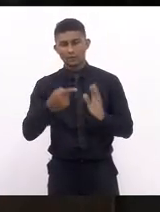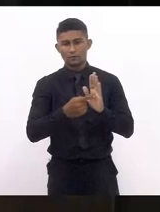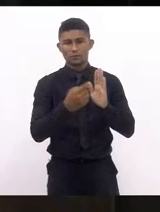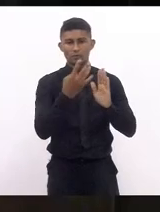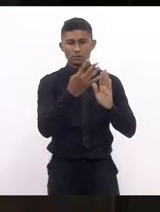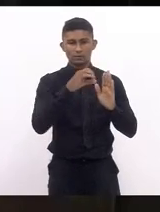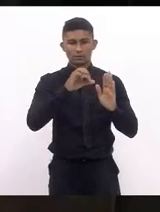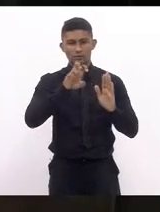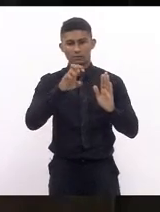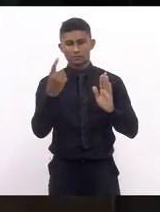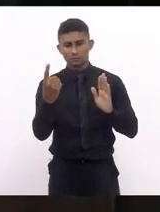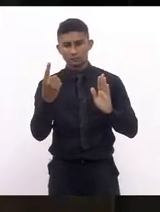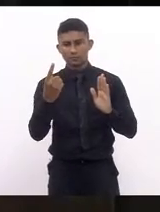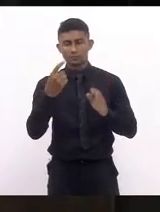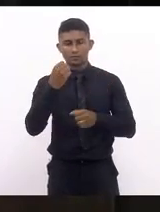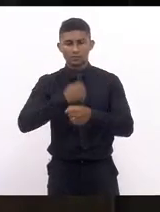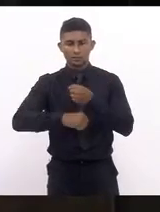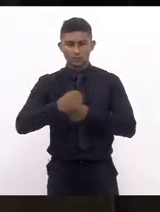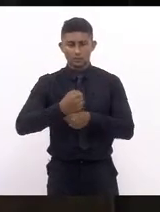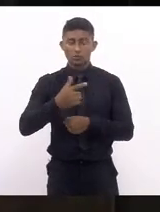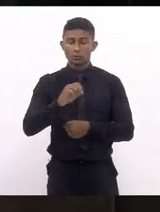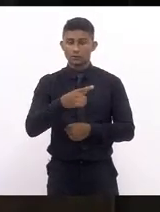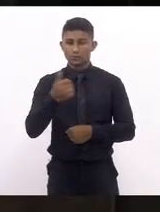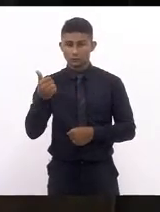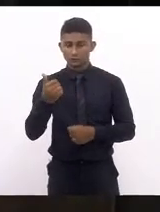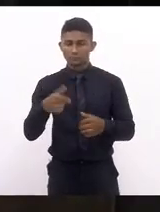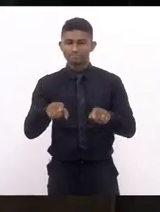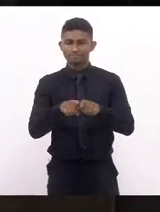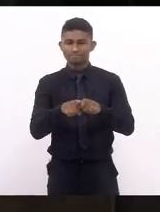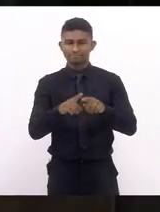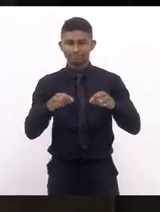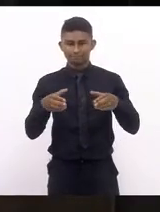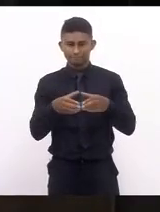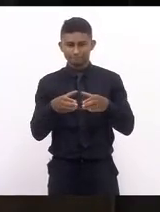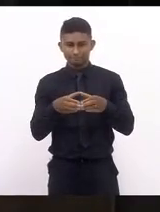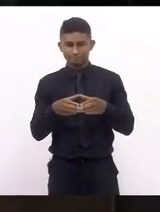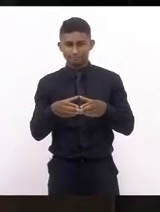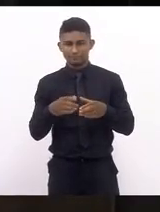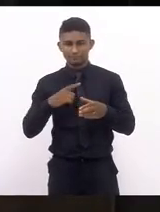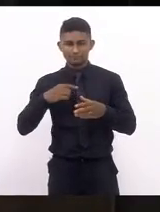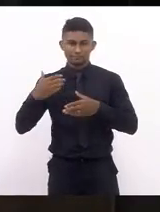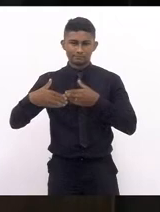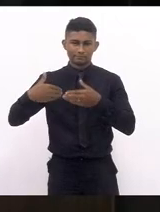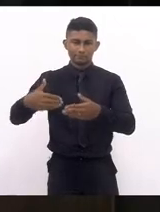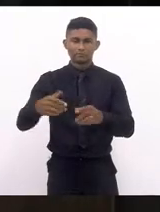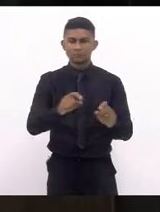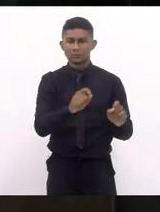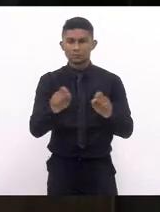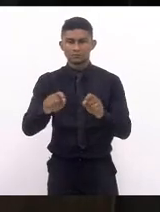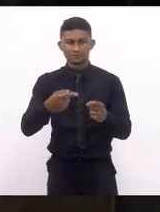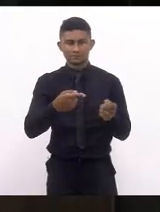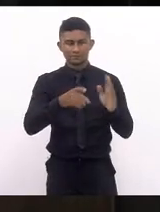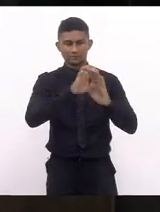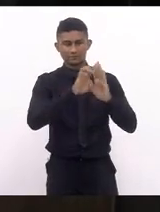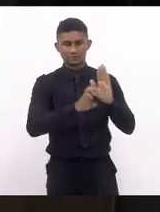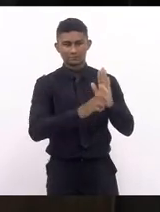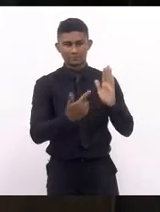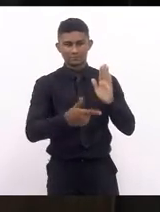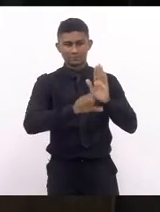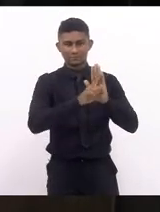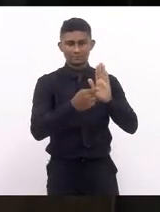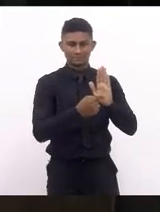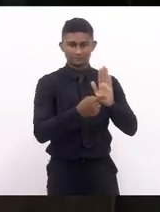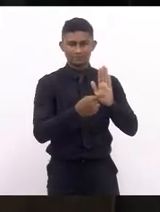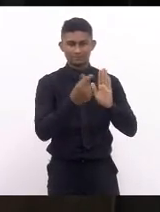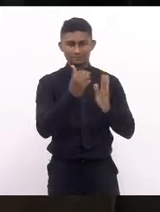l4950 e 1/2 um a consultoria também nas etapas subsequentes ao recebimento das emendas às das